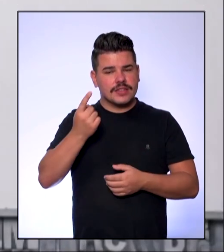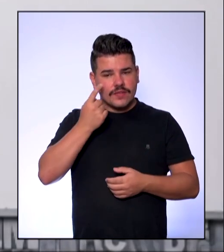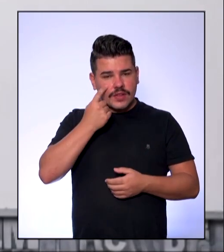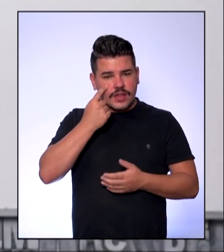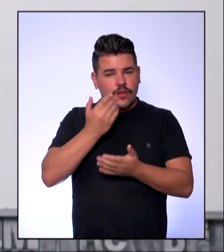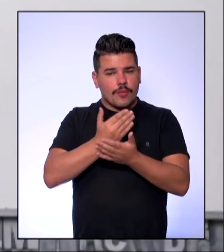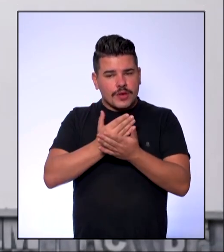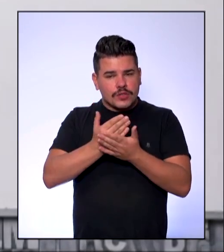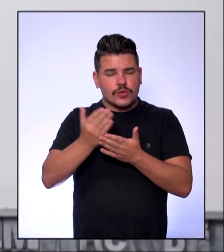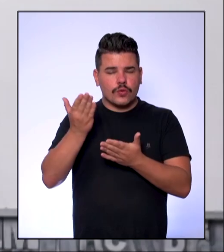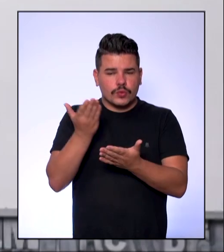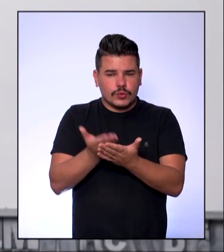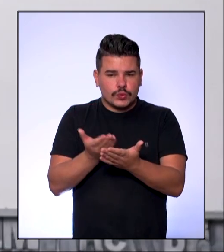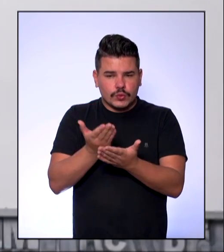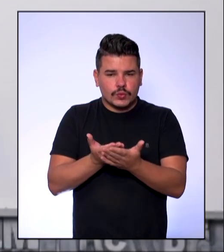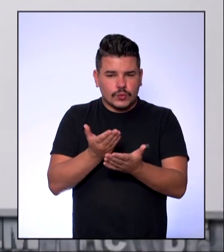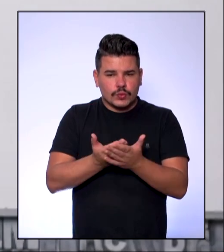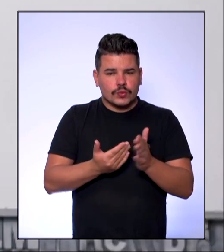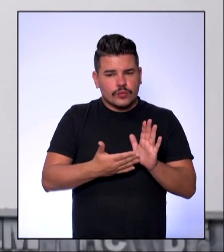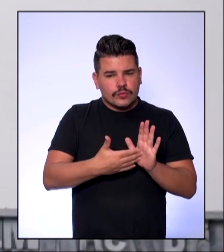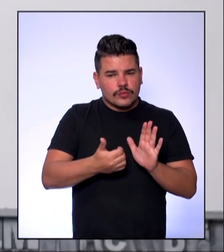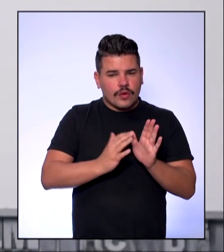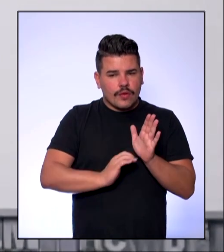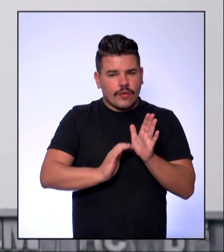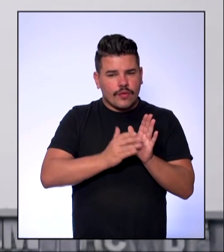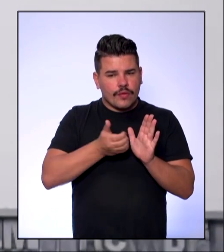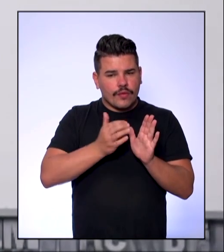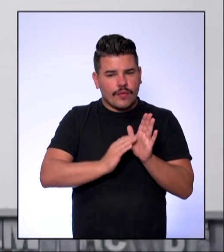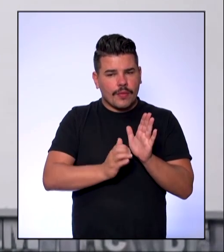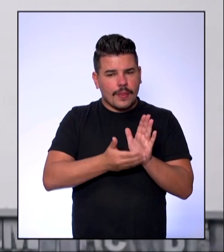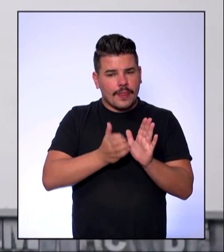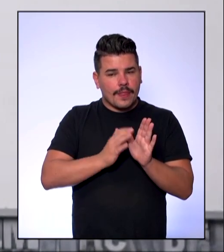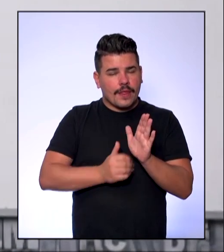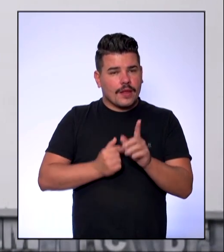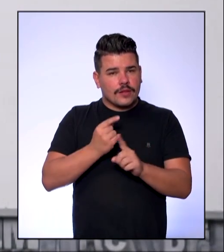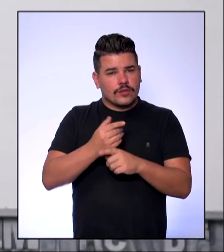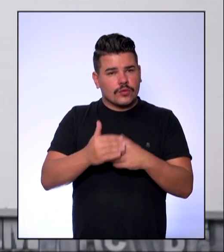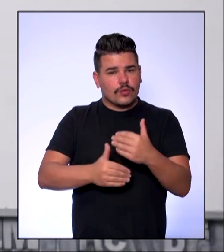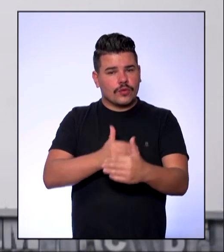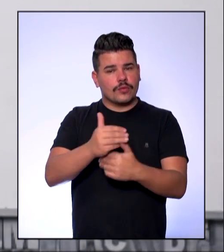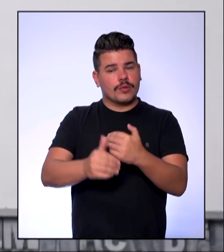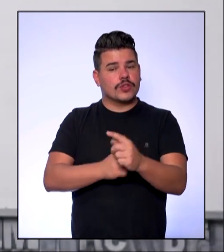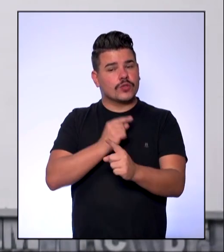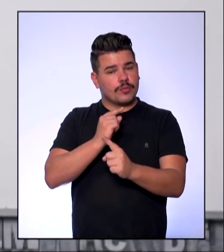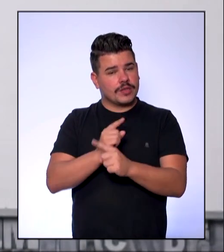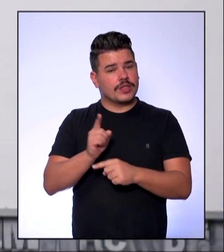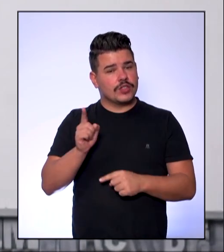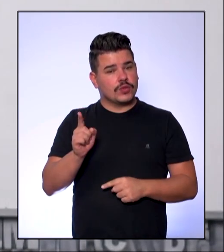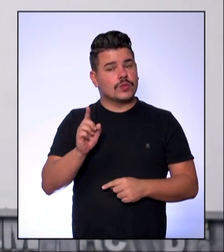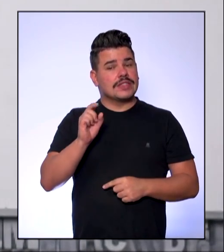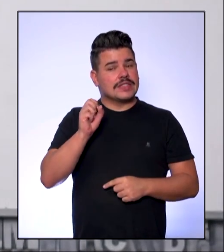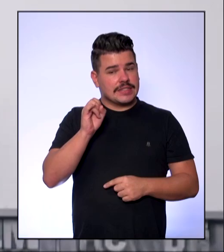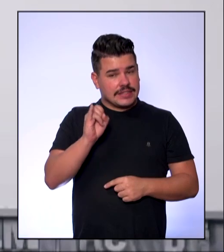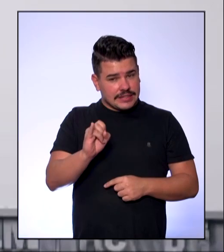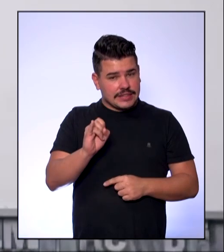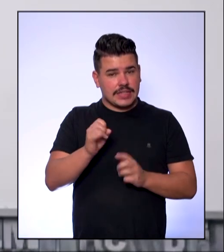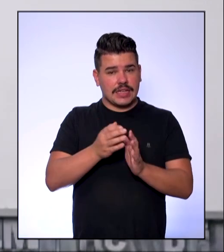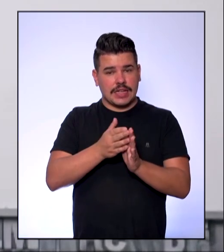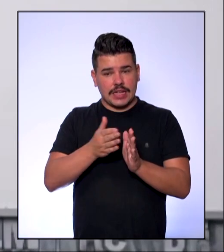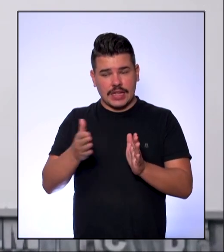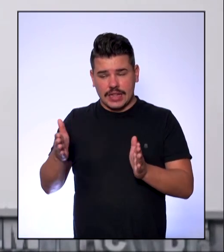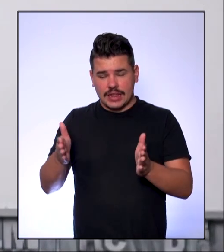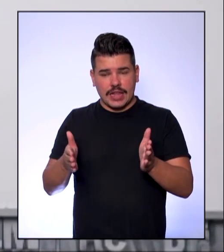e estruturação de uma perspectiva em torno disso. A questão é, se encontrar um fóssil nesta